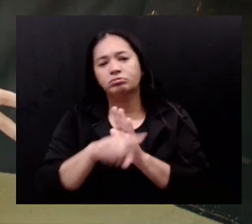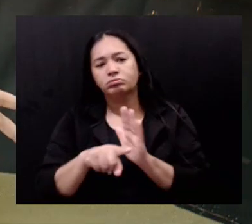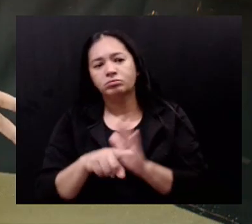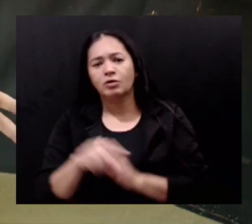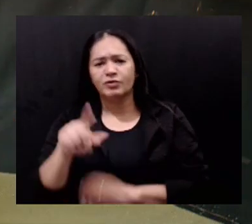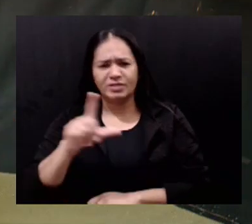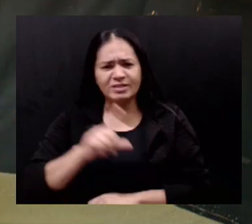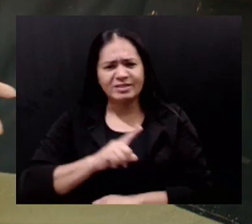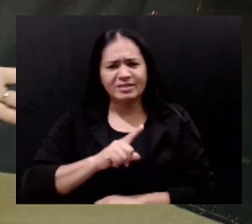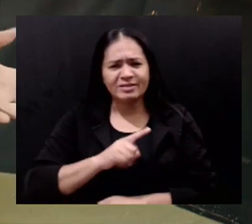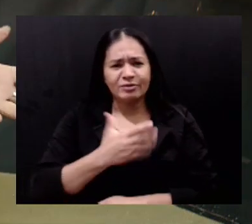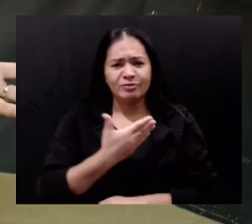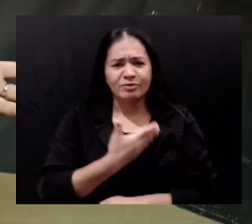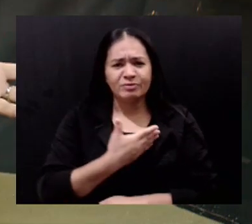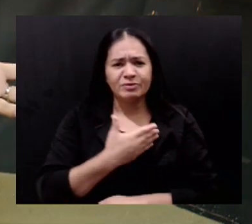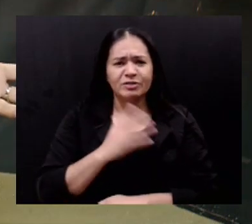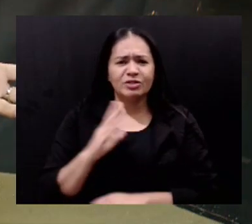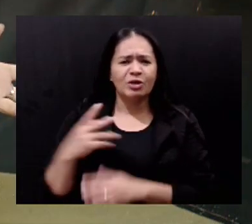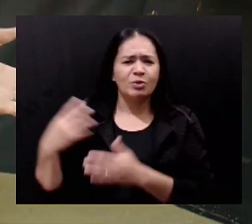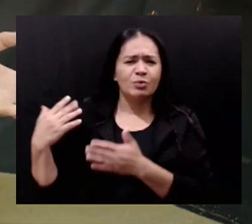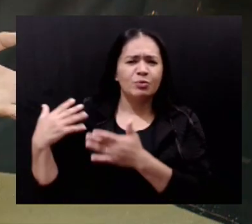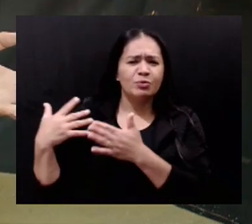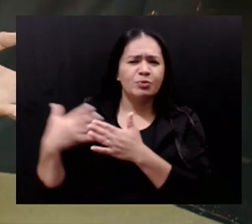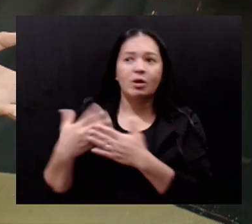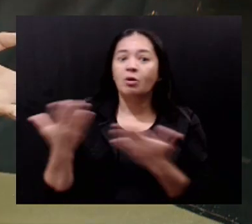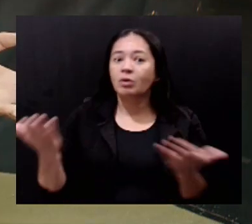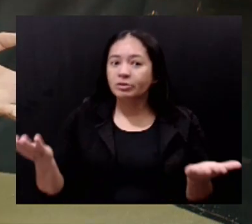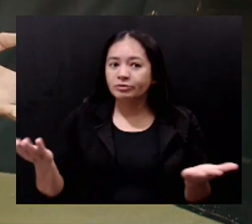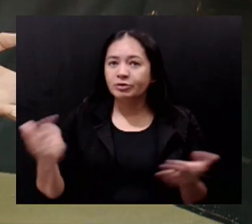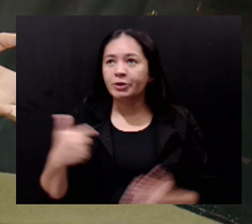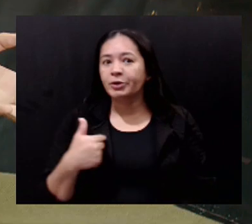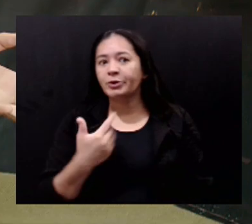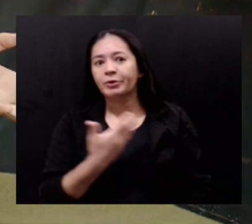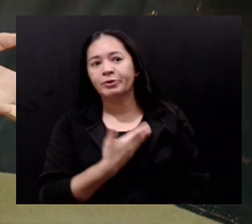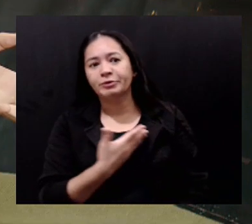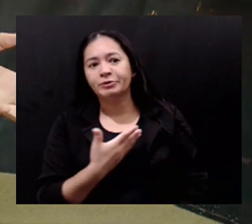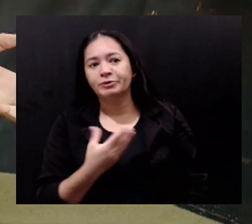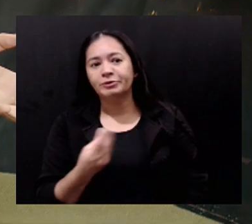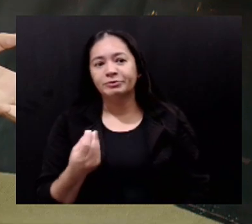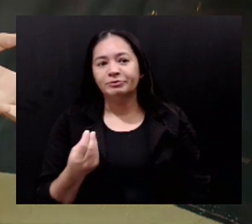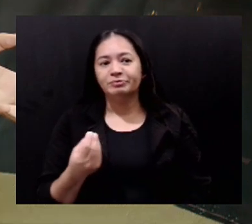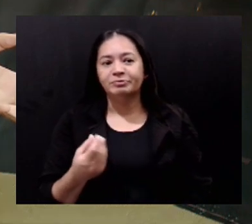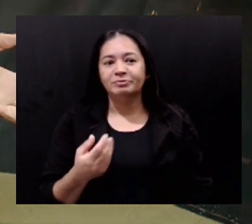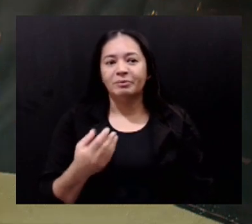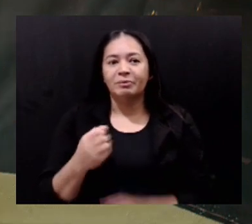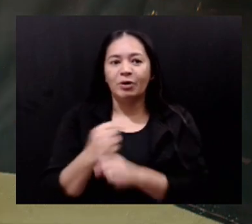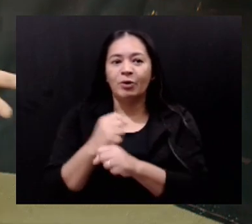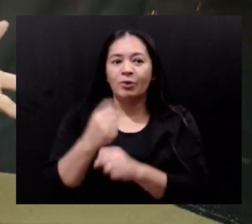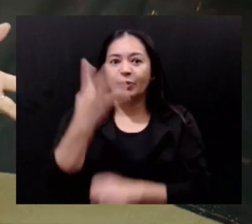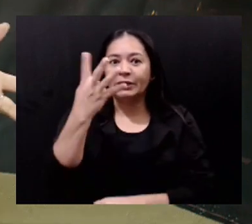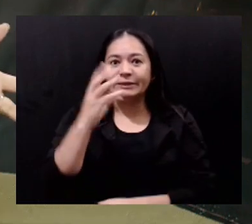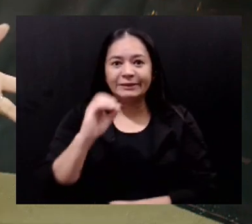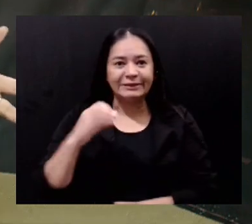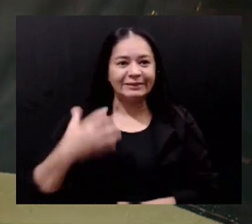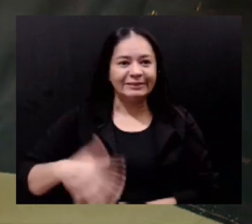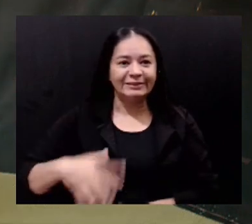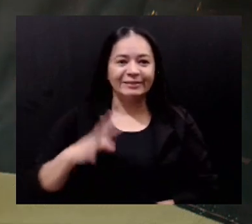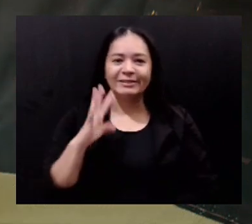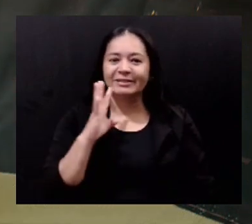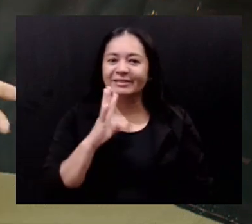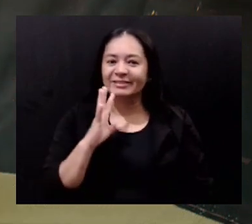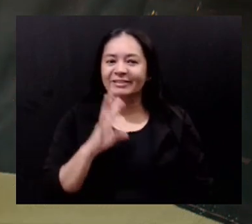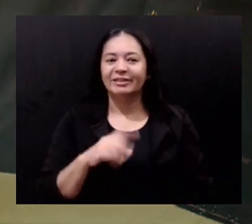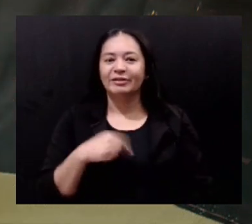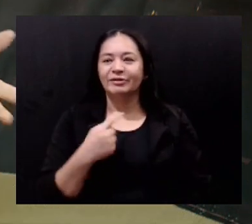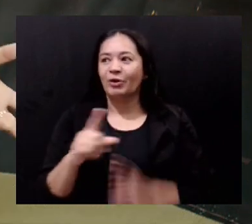faz quanto tempo? Eu, por exemplo, tenho uma amizade de mais de 40 anos. E isso é muito legal. E quando a gente se encontra, a gente